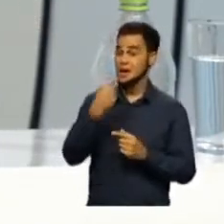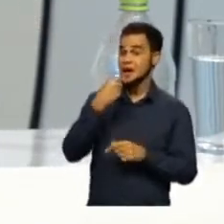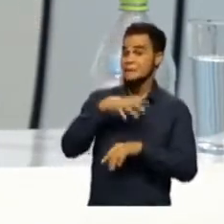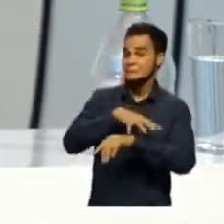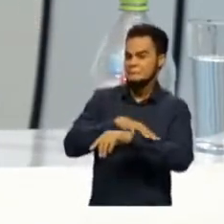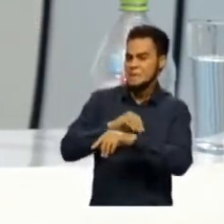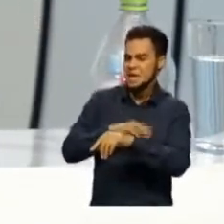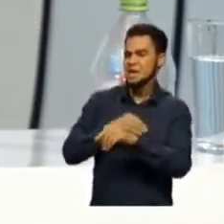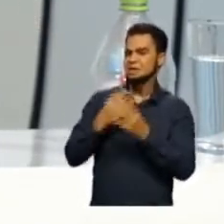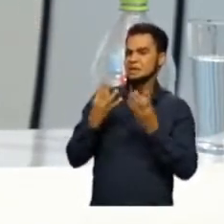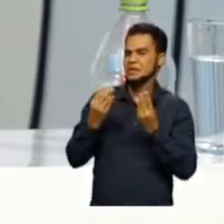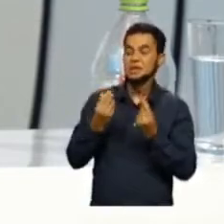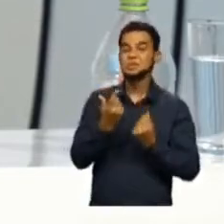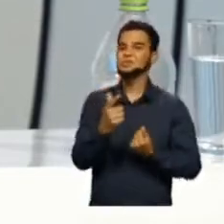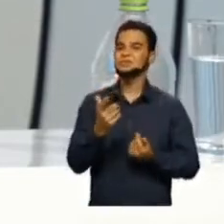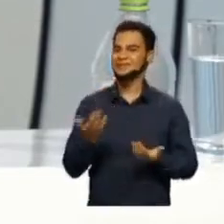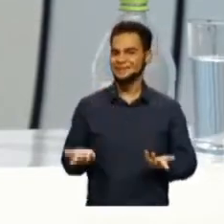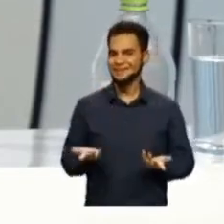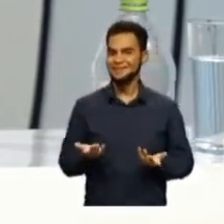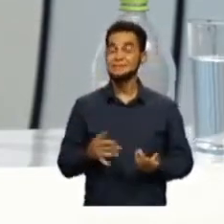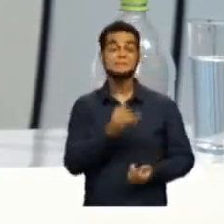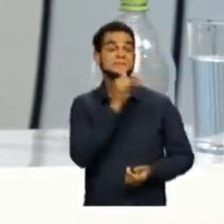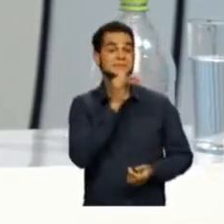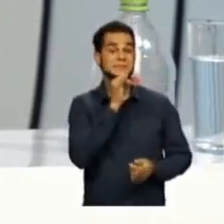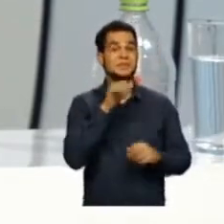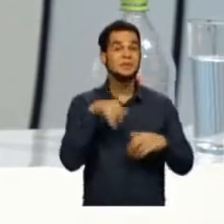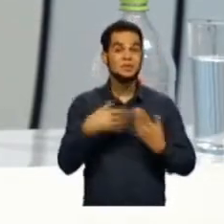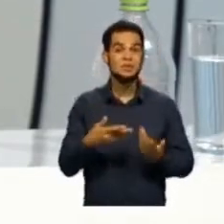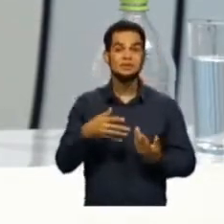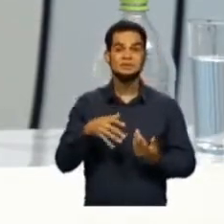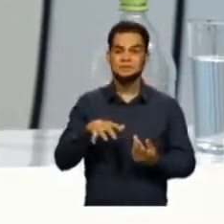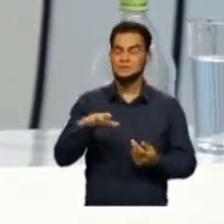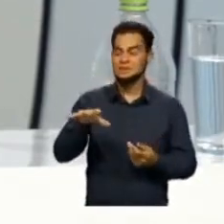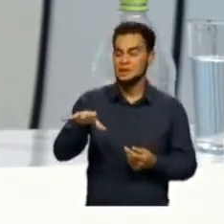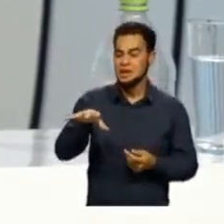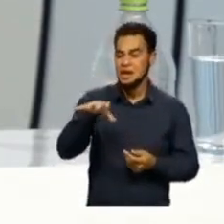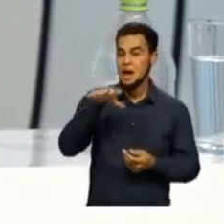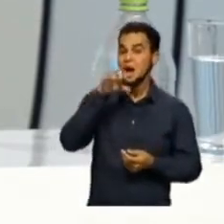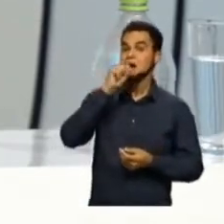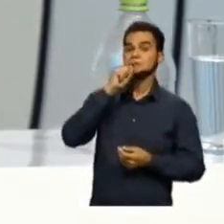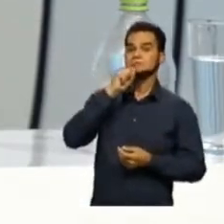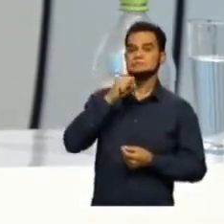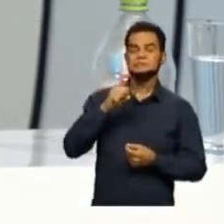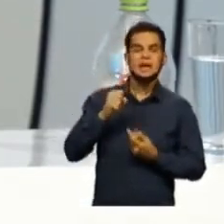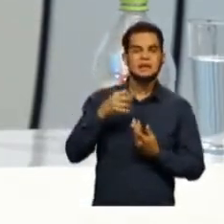Você percebe até que quando você vai respirar pela boca, o ar chega até mais rápido